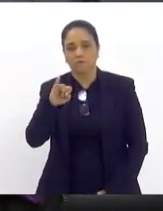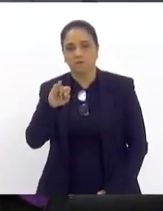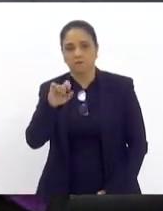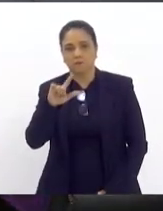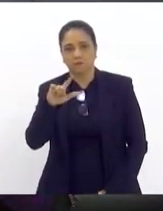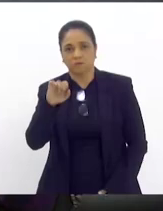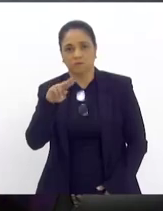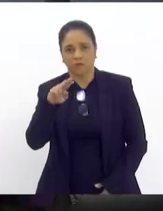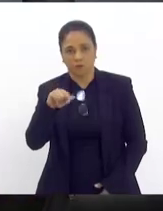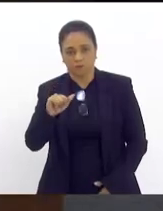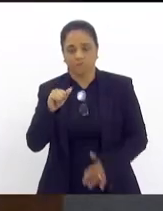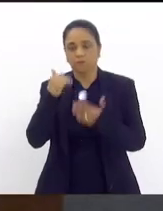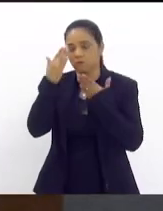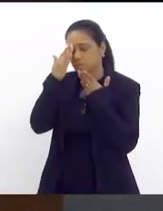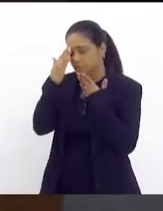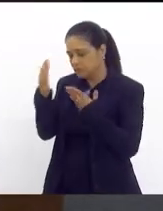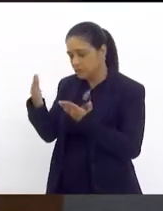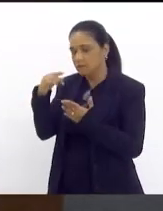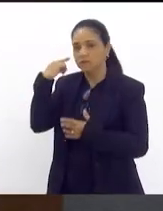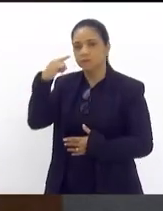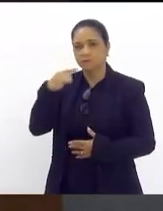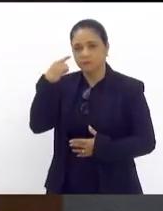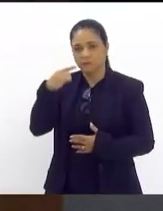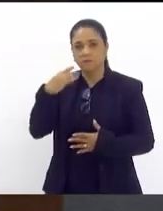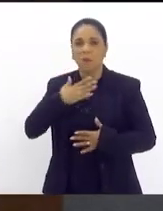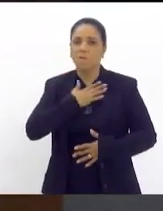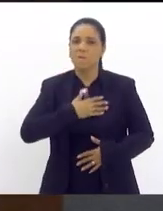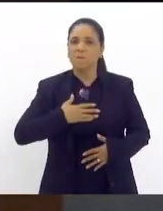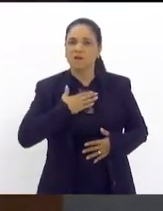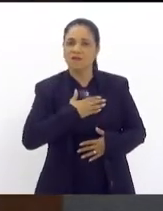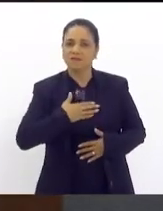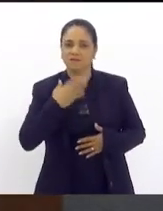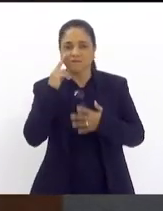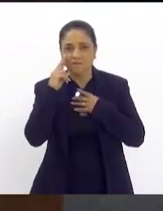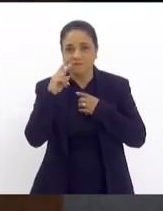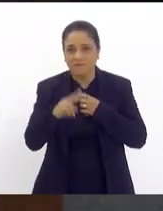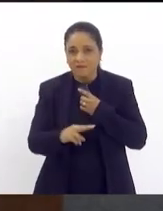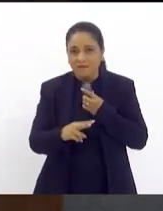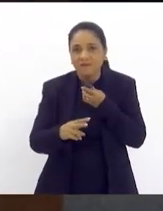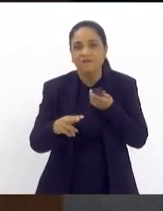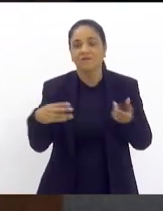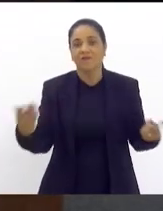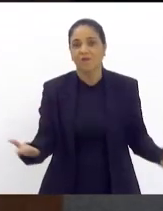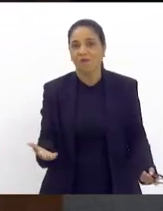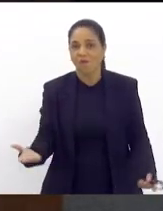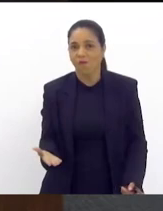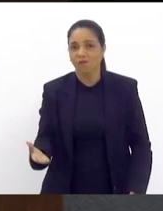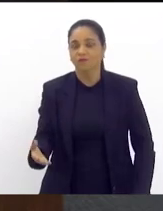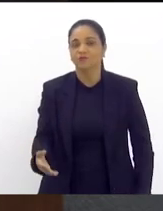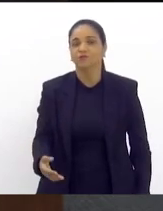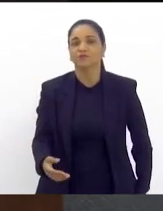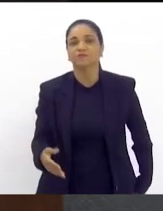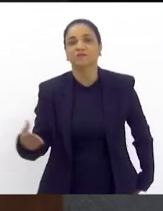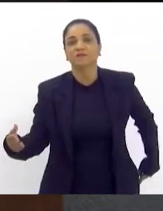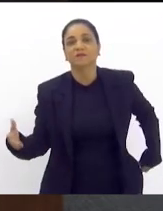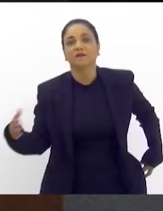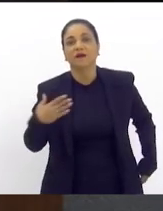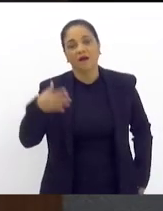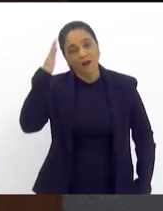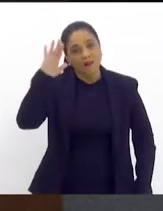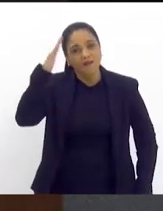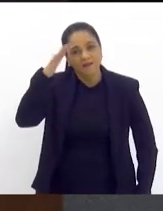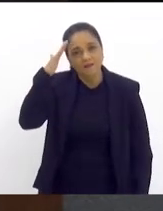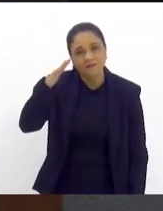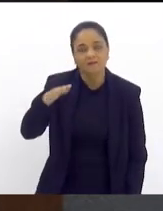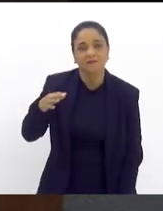Obrigada deputada é um prazer vê-la presidente da sessão hoje muita alegria e dizer